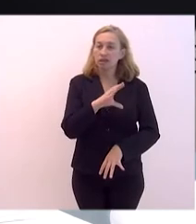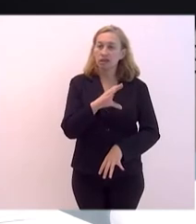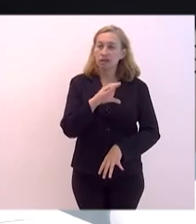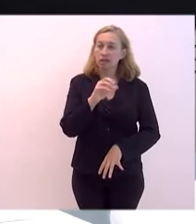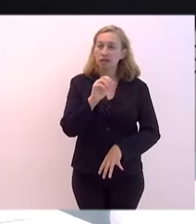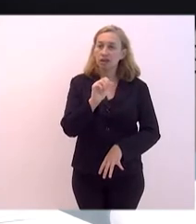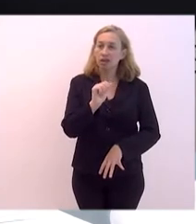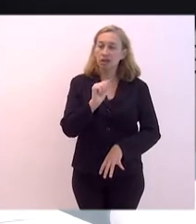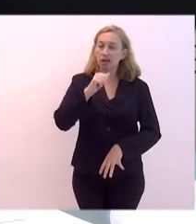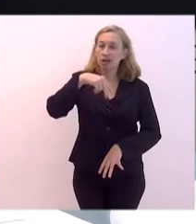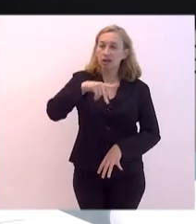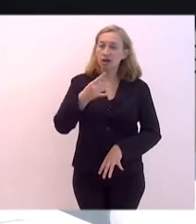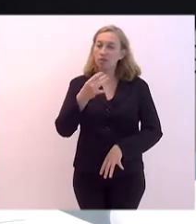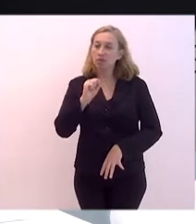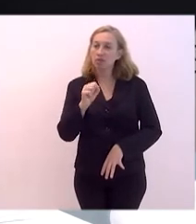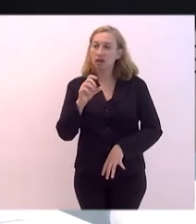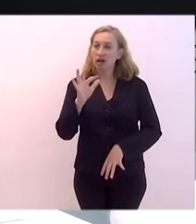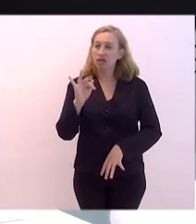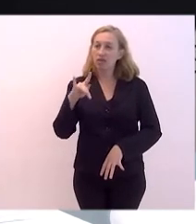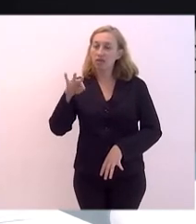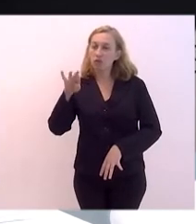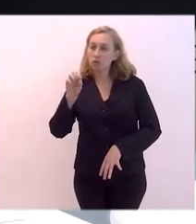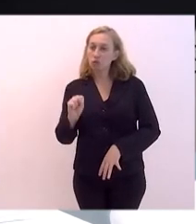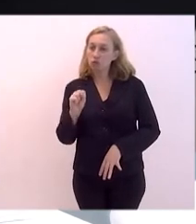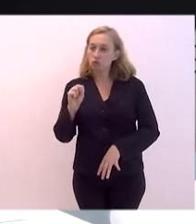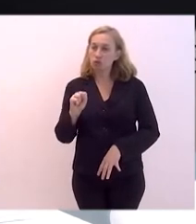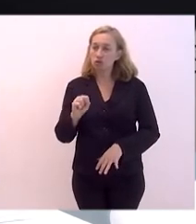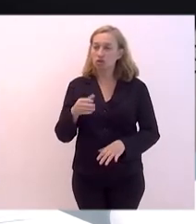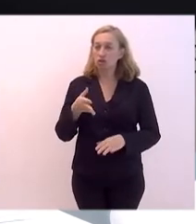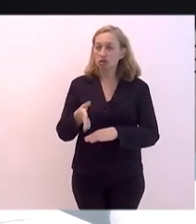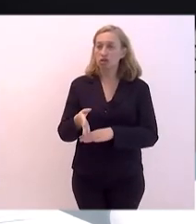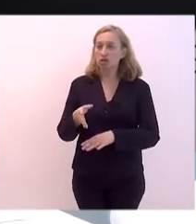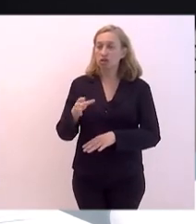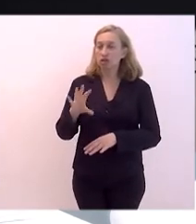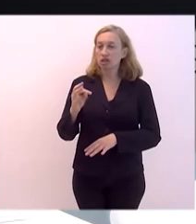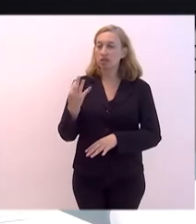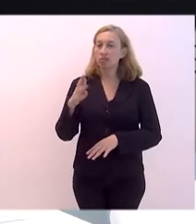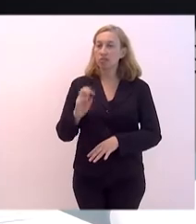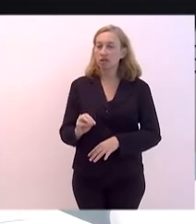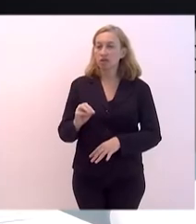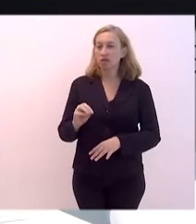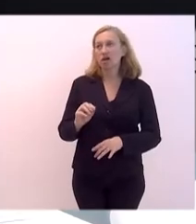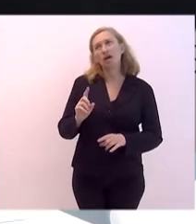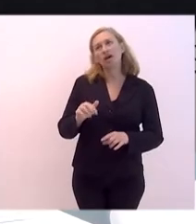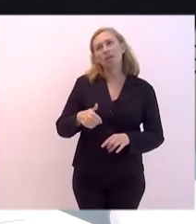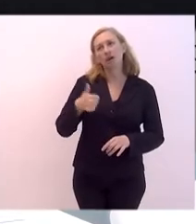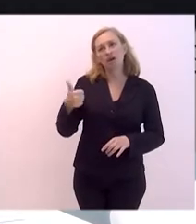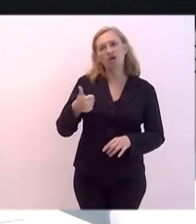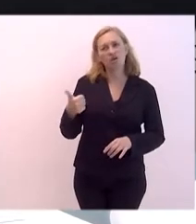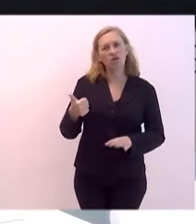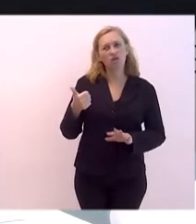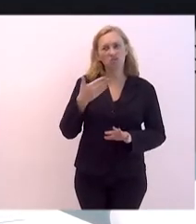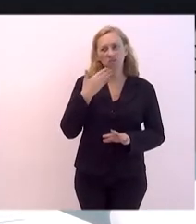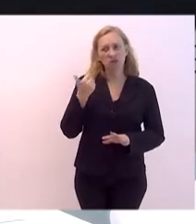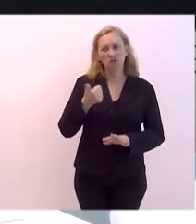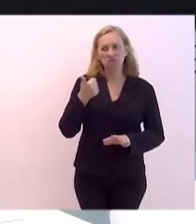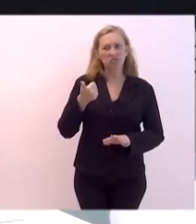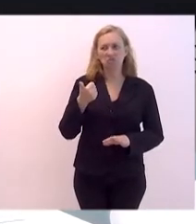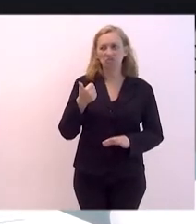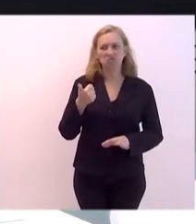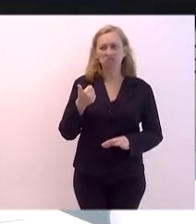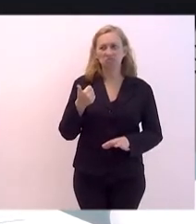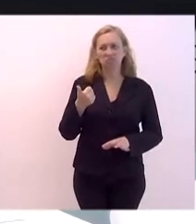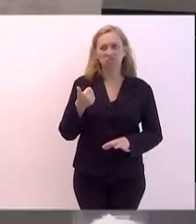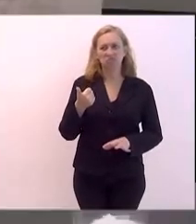Afonsos, passando por Campinho. Sim. Era melhor não ter o bairro. É. Deixa o intendente Magalhães, Márcio. É. Não bota então, vamos